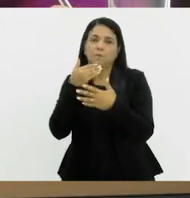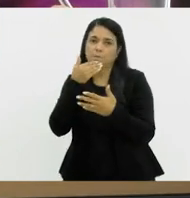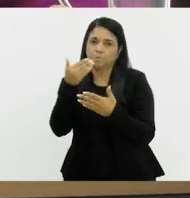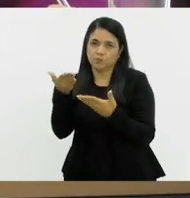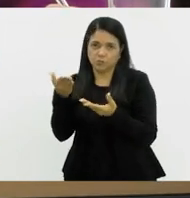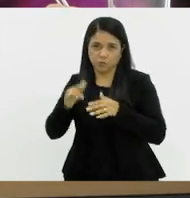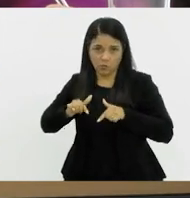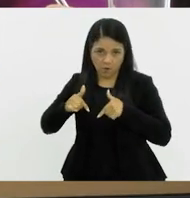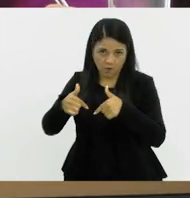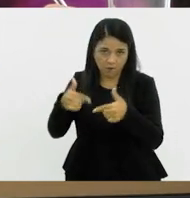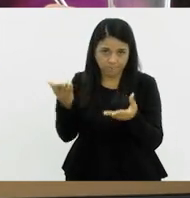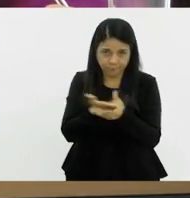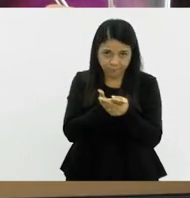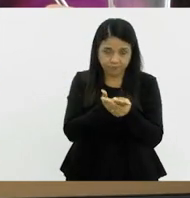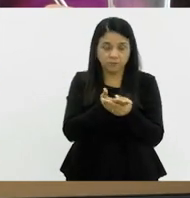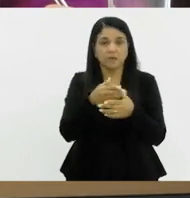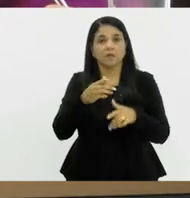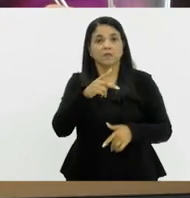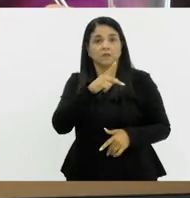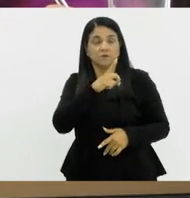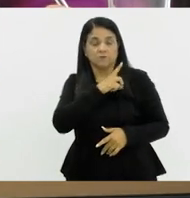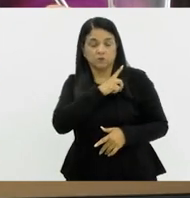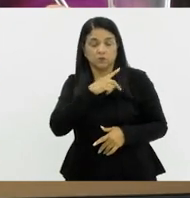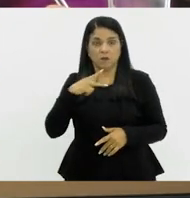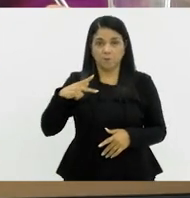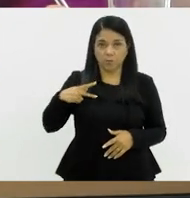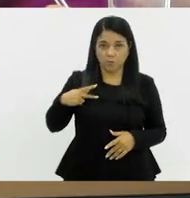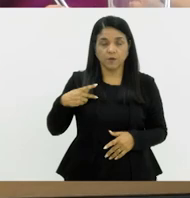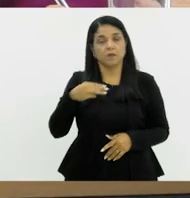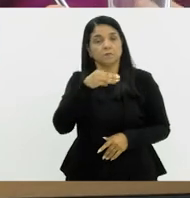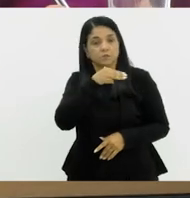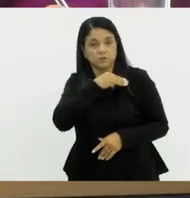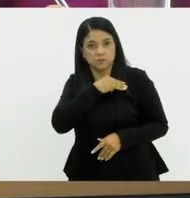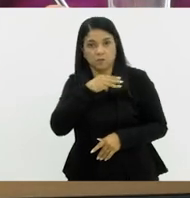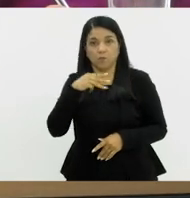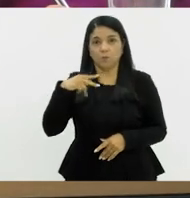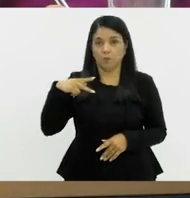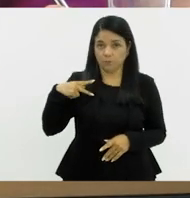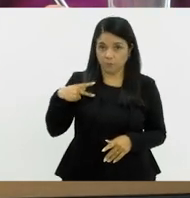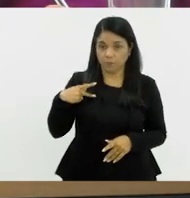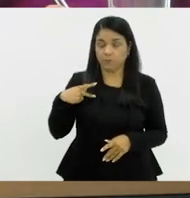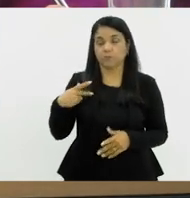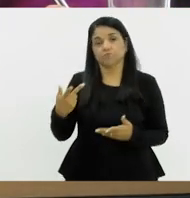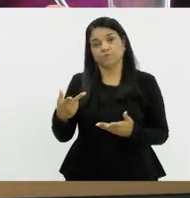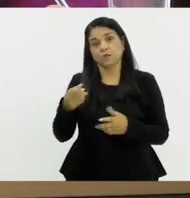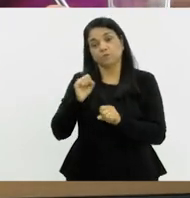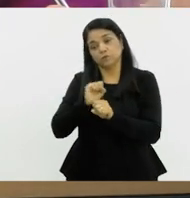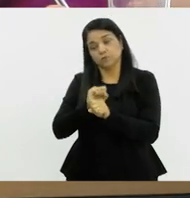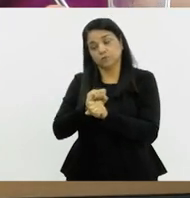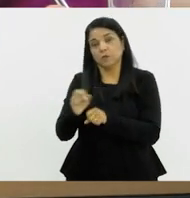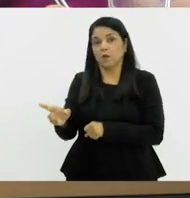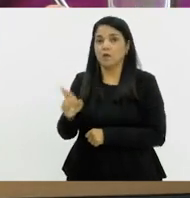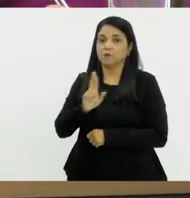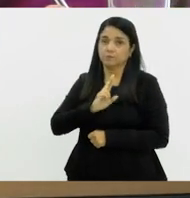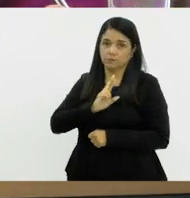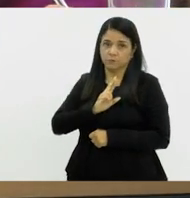da ação, né, tanto a Defensoria Pública quanto o Ministério Público. E, nesse momento, a gente está aguardando. Só lembrando também que nós